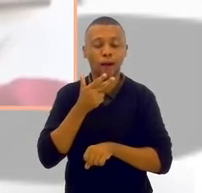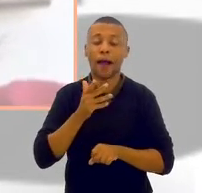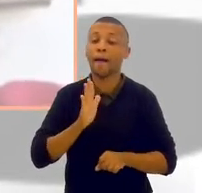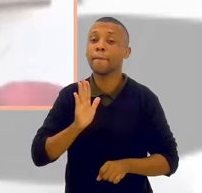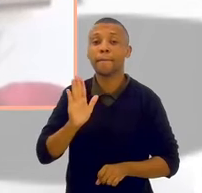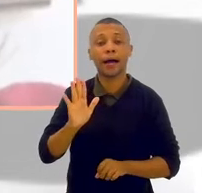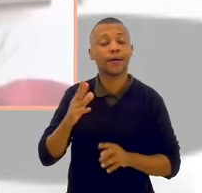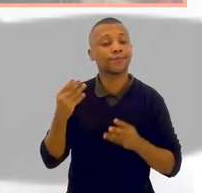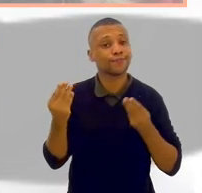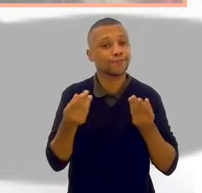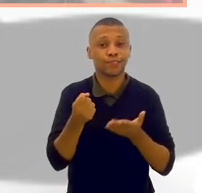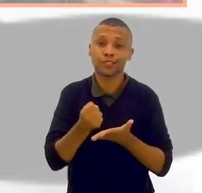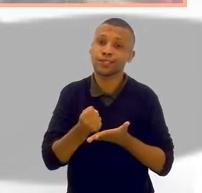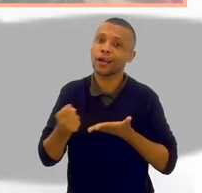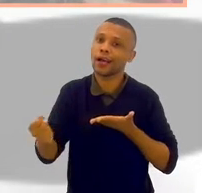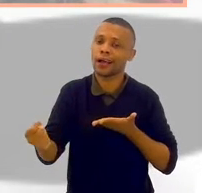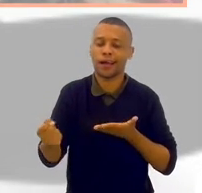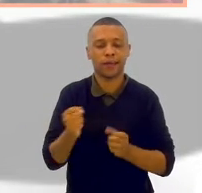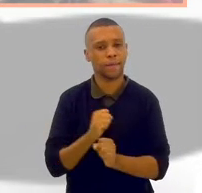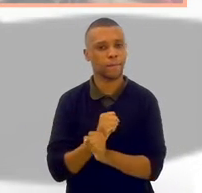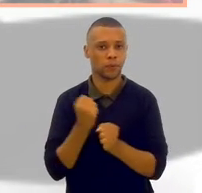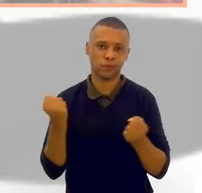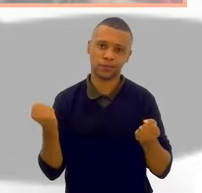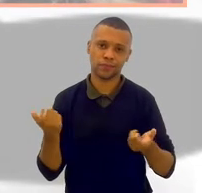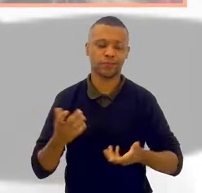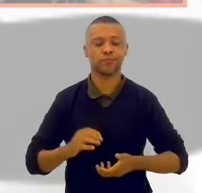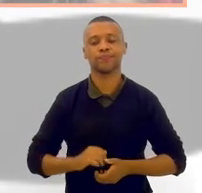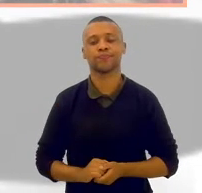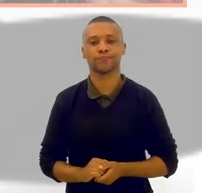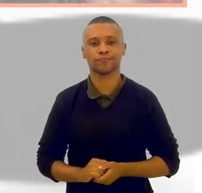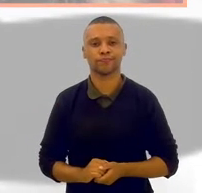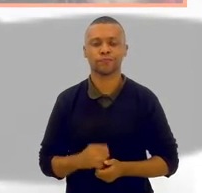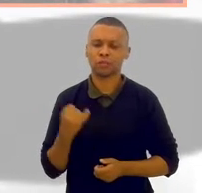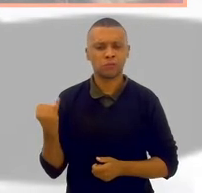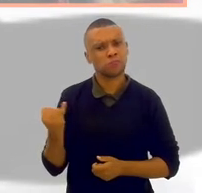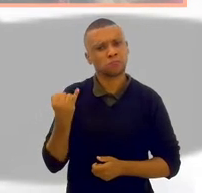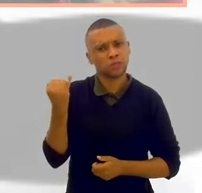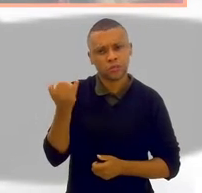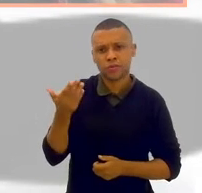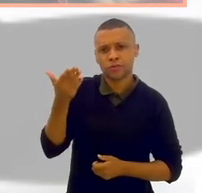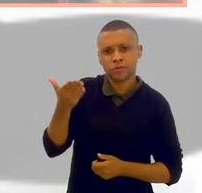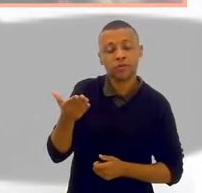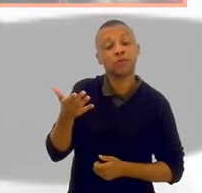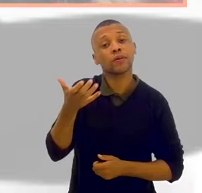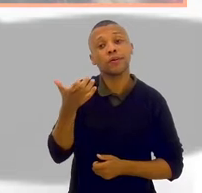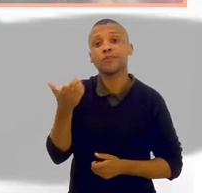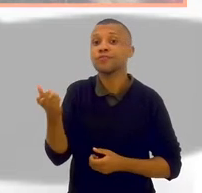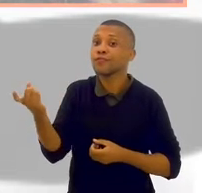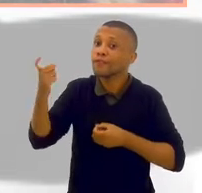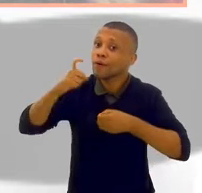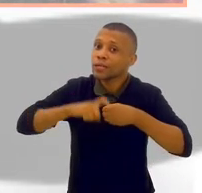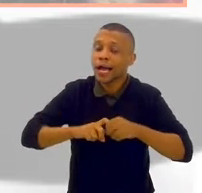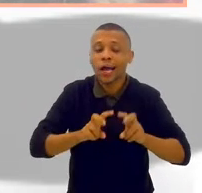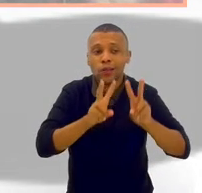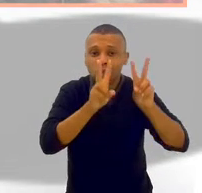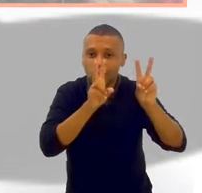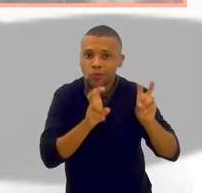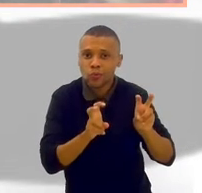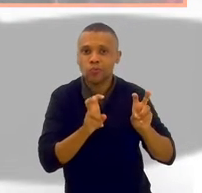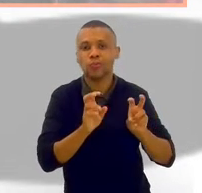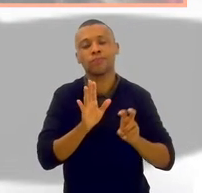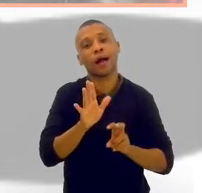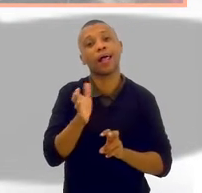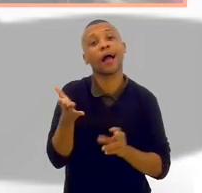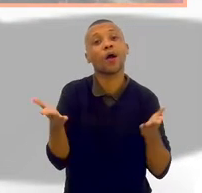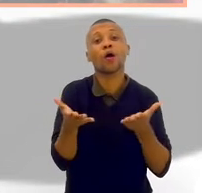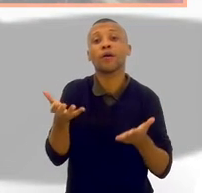aí Já não era foi tarde. possível mais, já era tarde, né? Achei tão relevante isso que fiz questão de voltar no assunto,